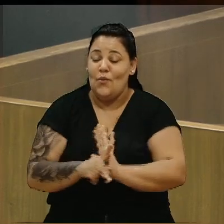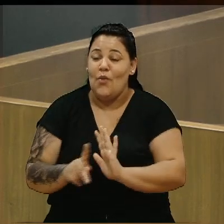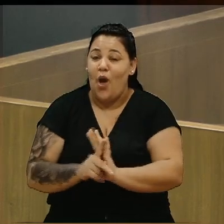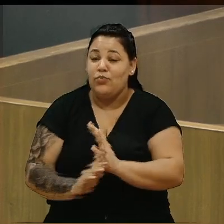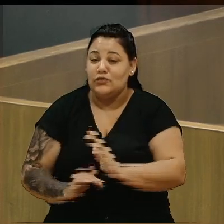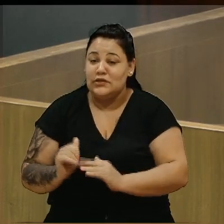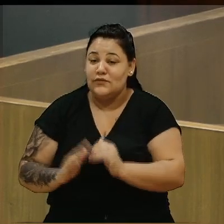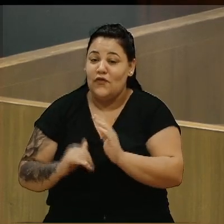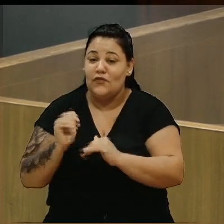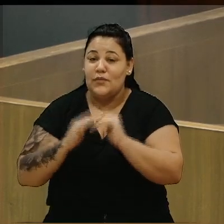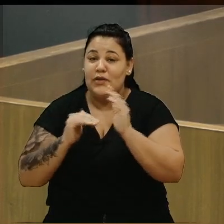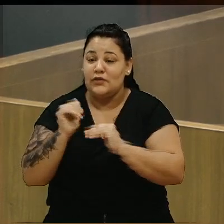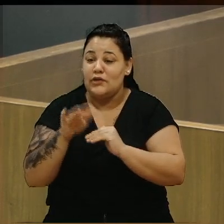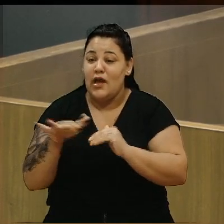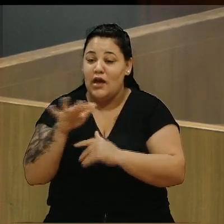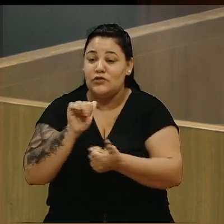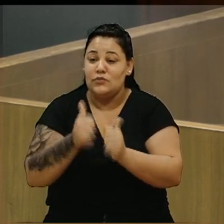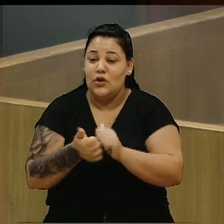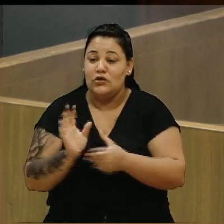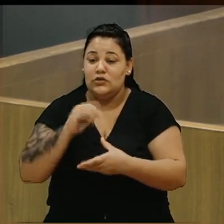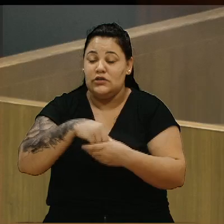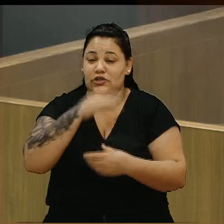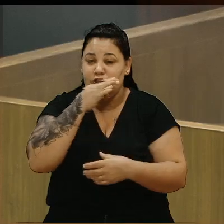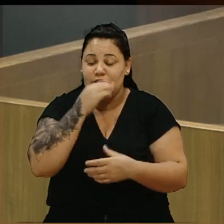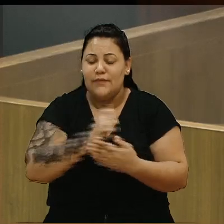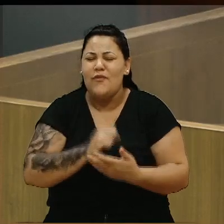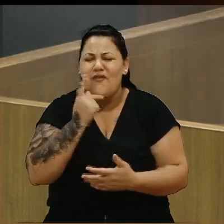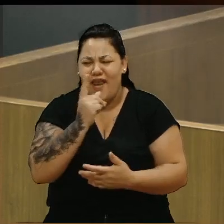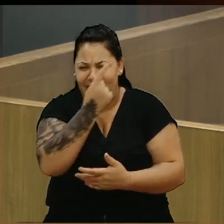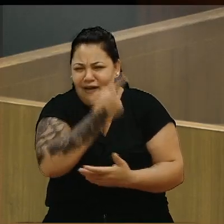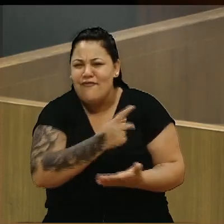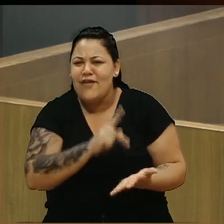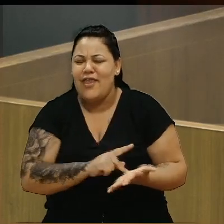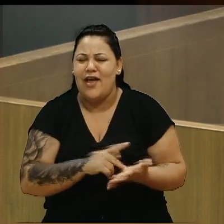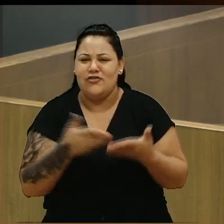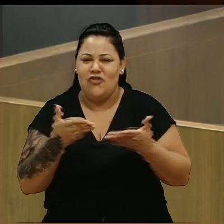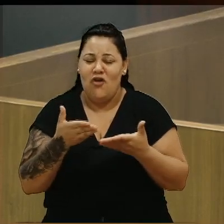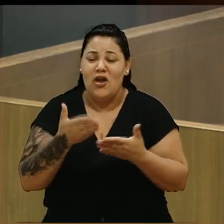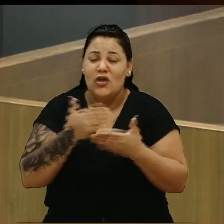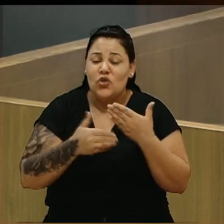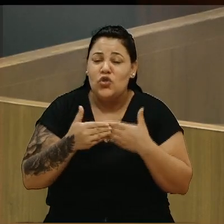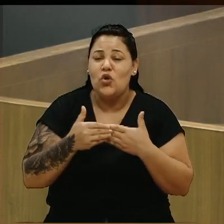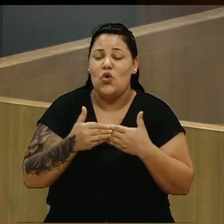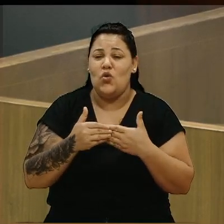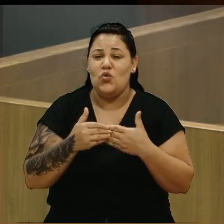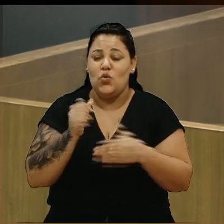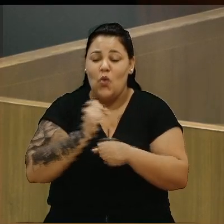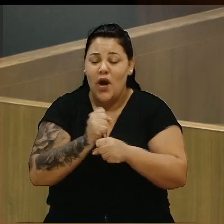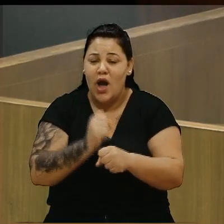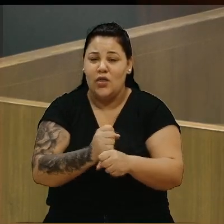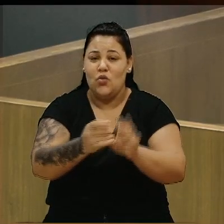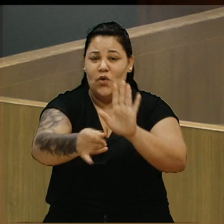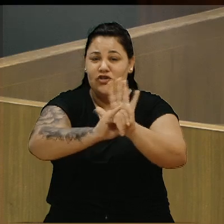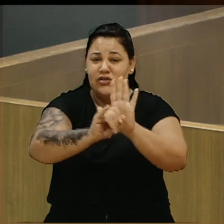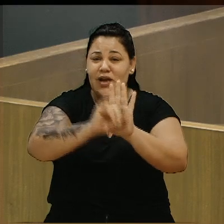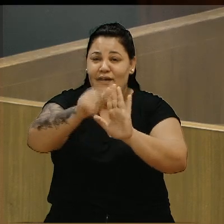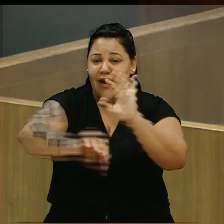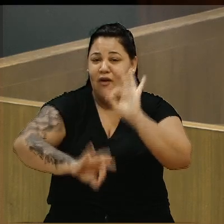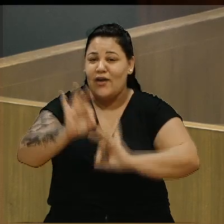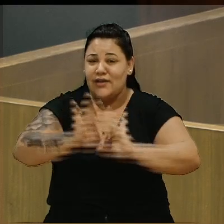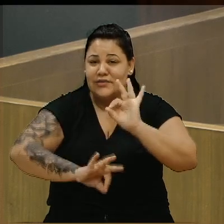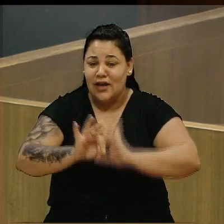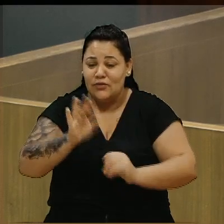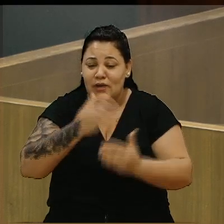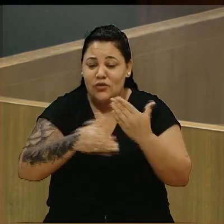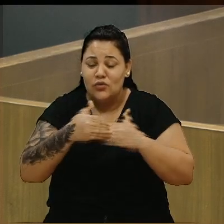cidade. Vamos aos fatos, senhores. Todos os anos, o edital do FIESPORT é planejado para que os